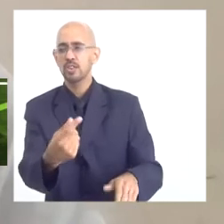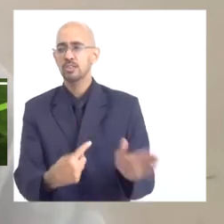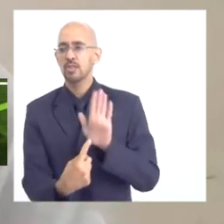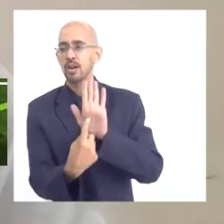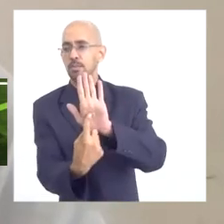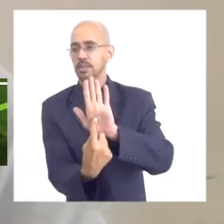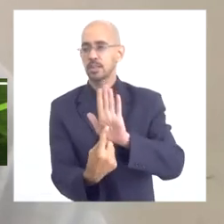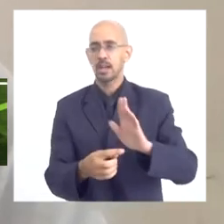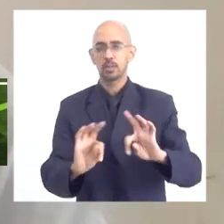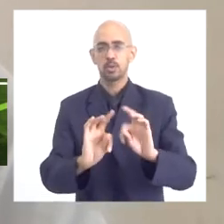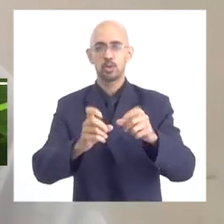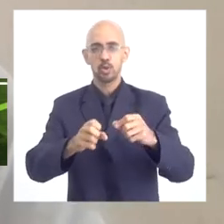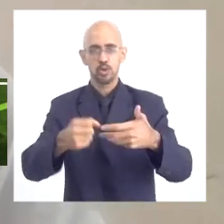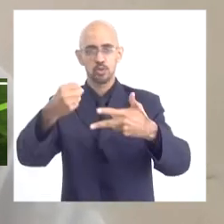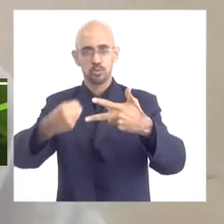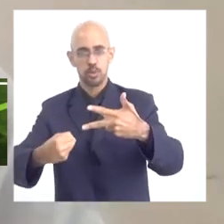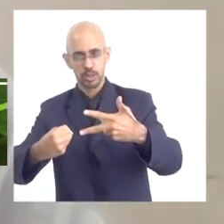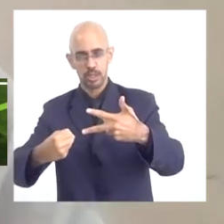os poderes